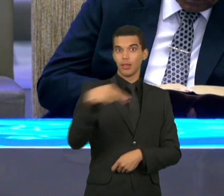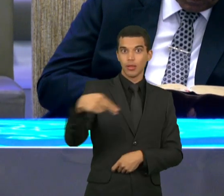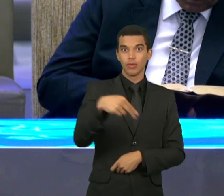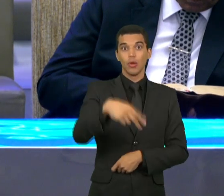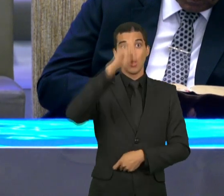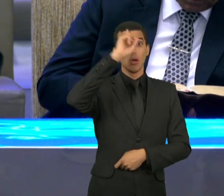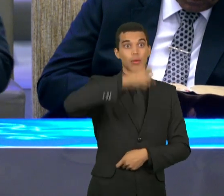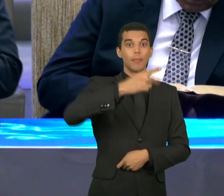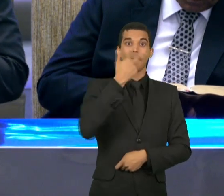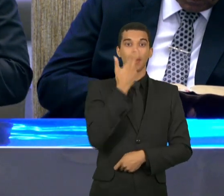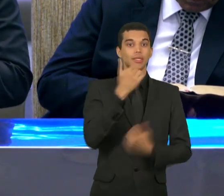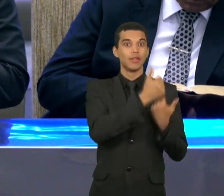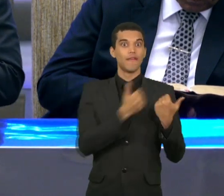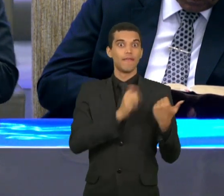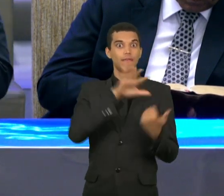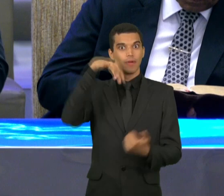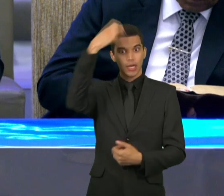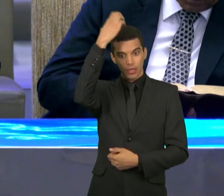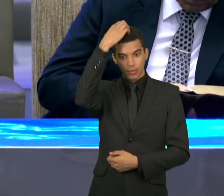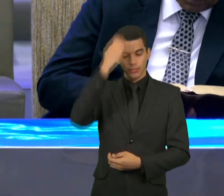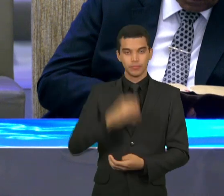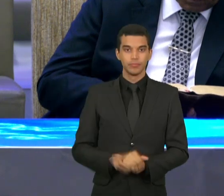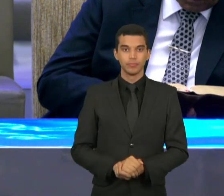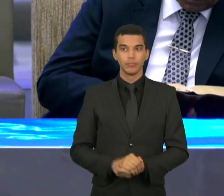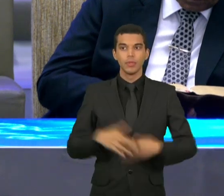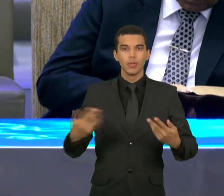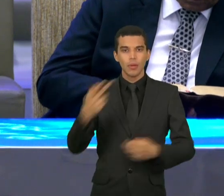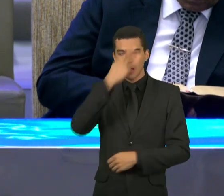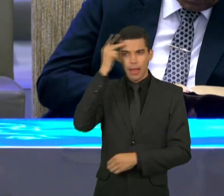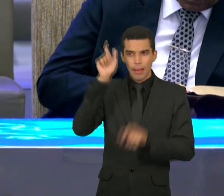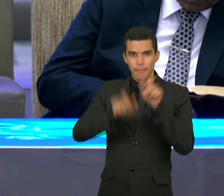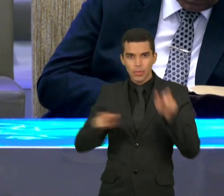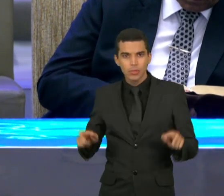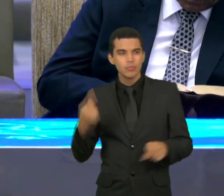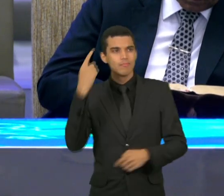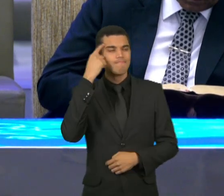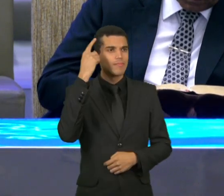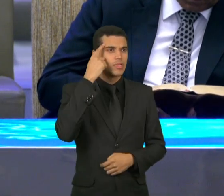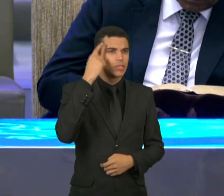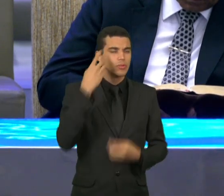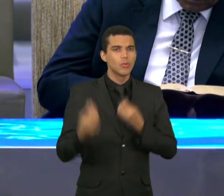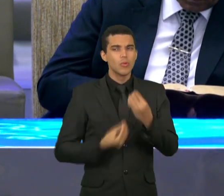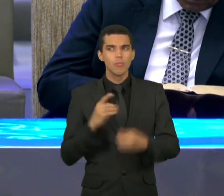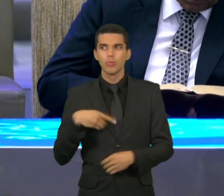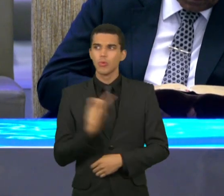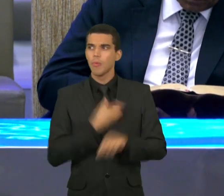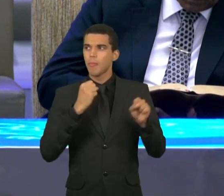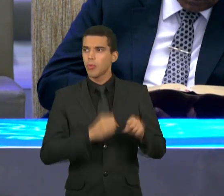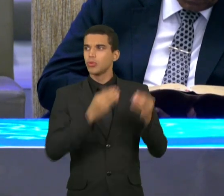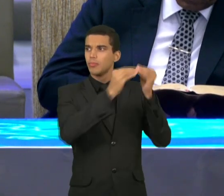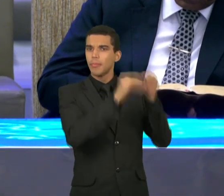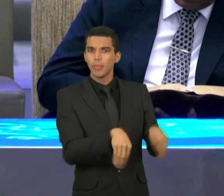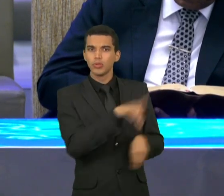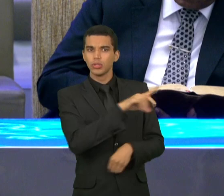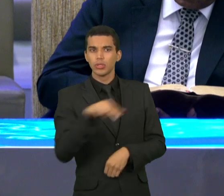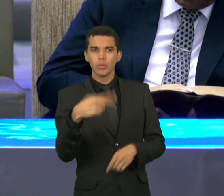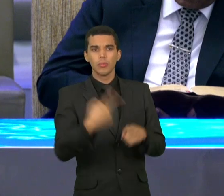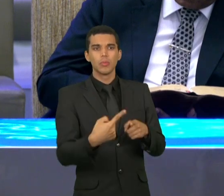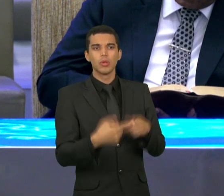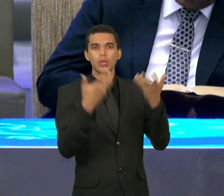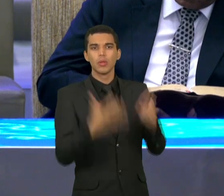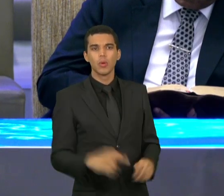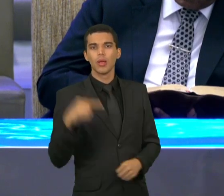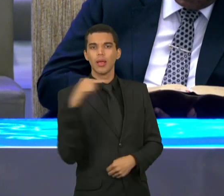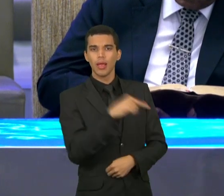os presidentes e príncipes procuravam achar ocasião contra Daniel a respeito do reino, mas